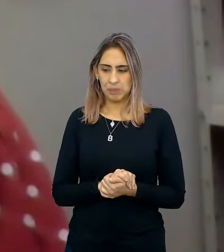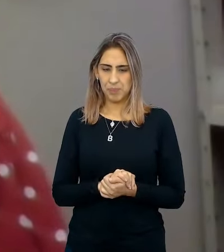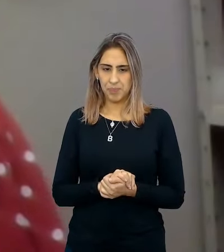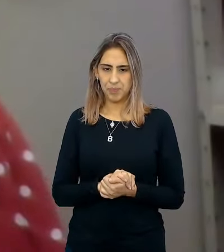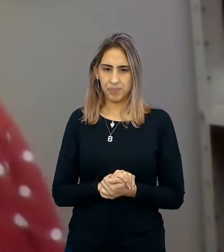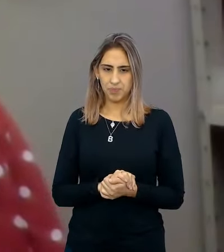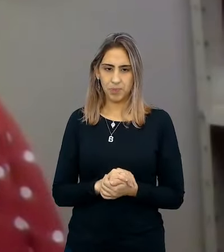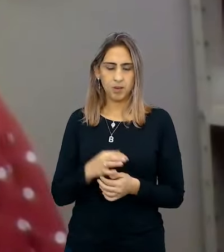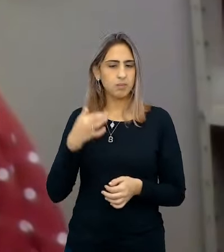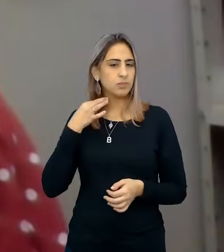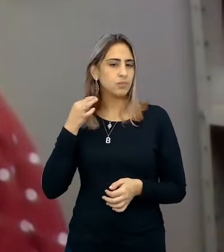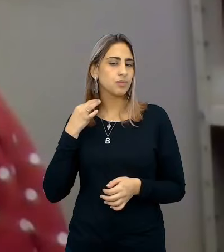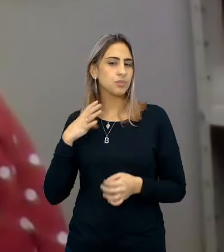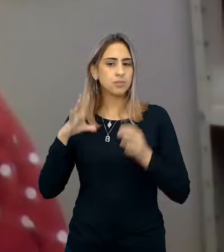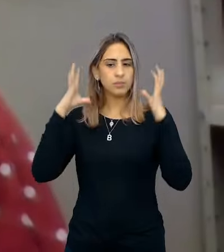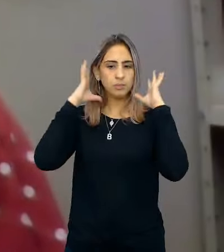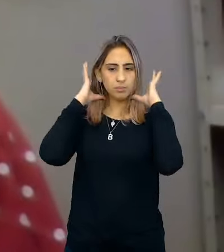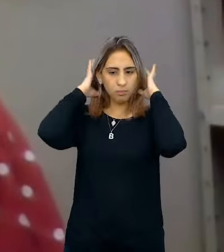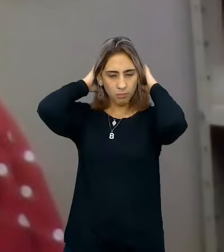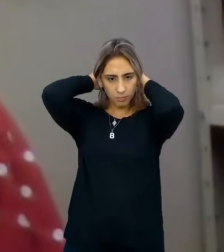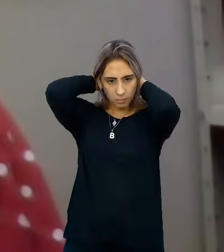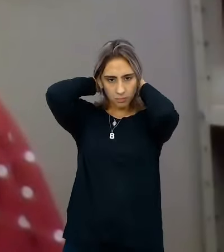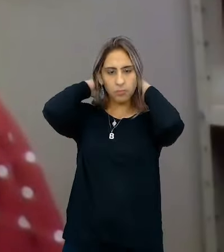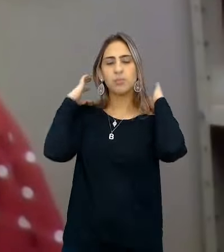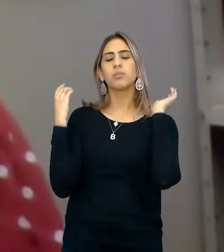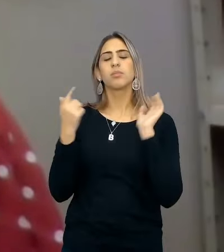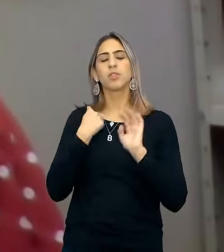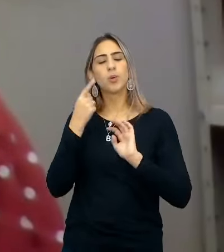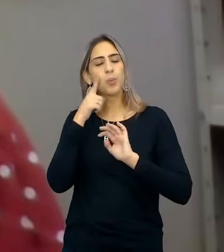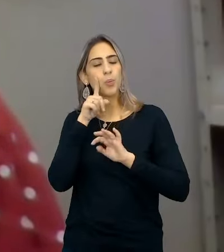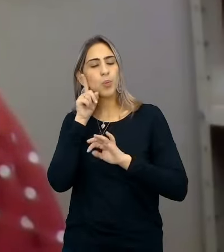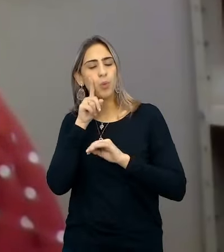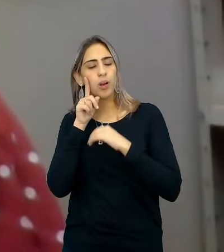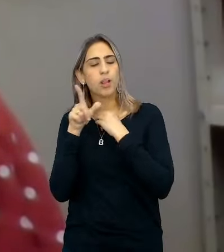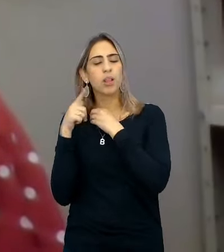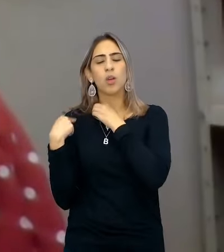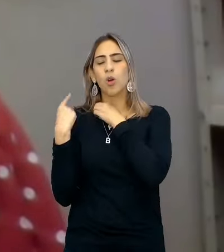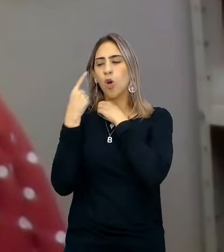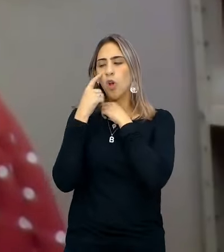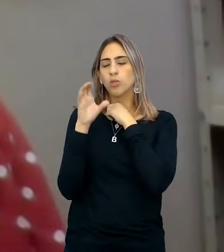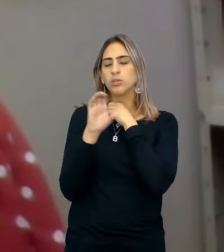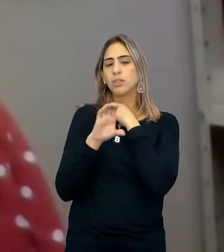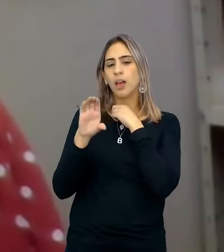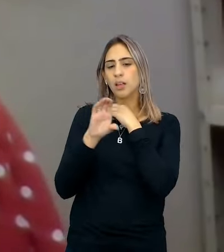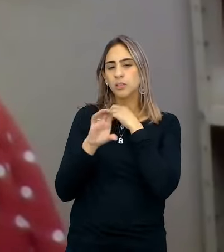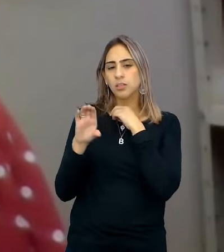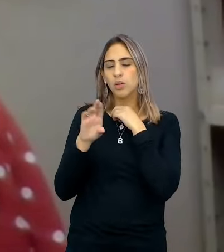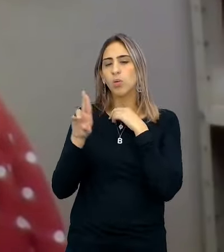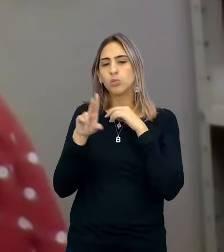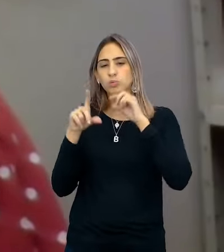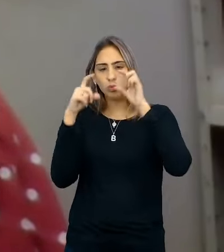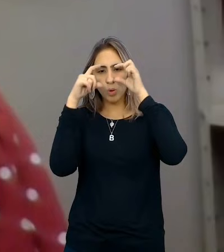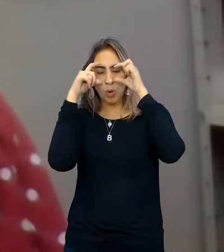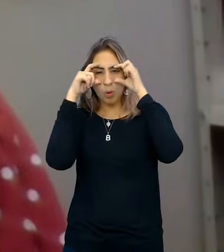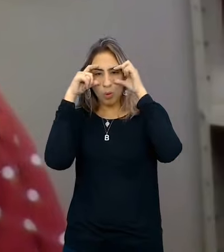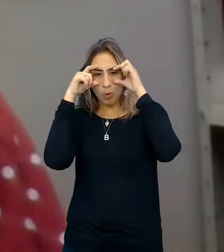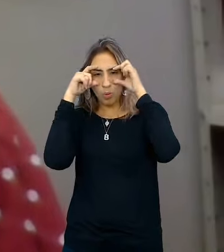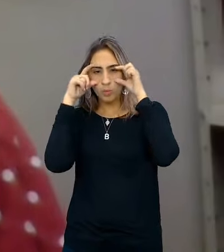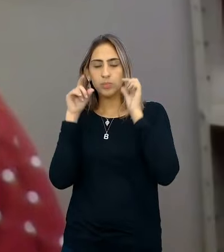Eu estou de cabelo preso, sou morena, tenho os olhos castanhos, uso